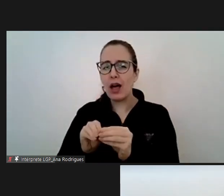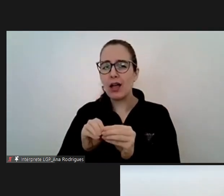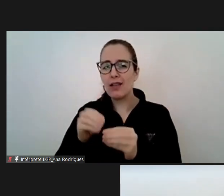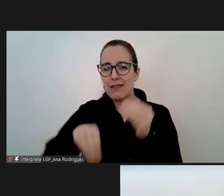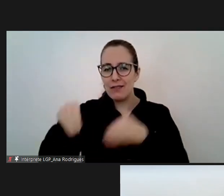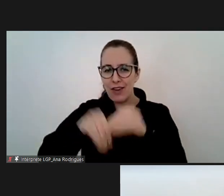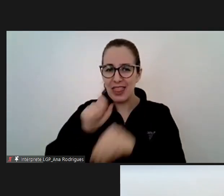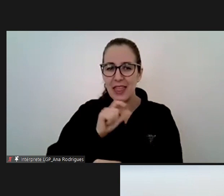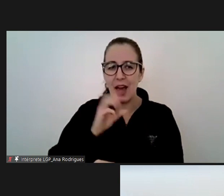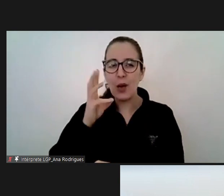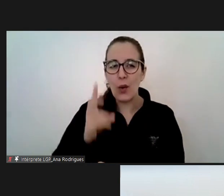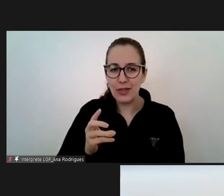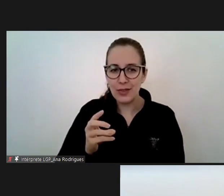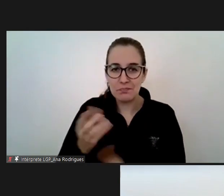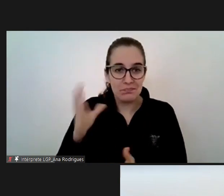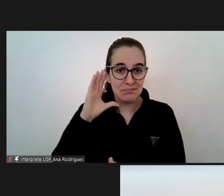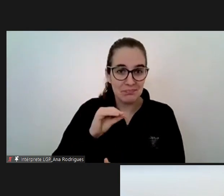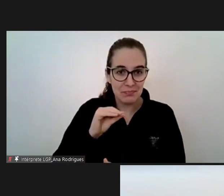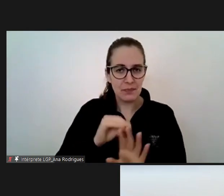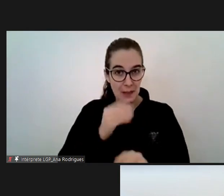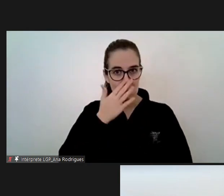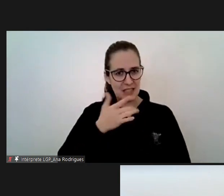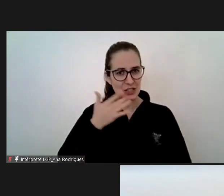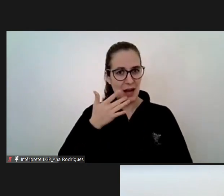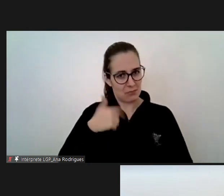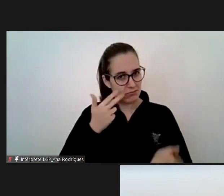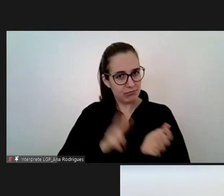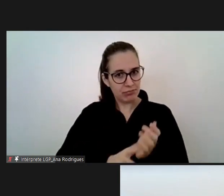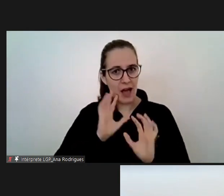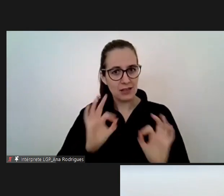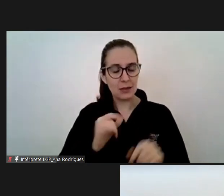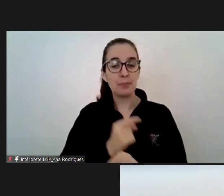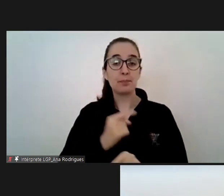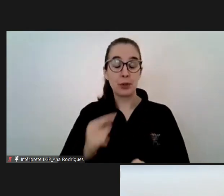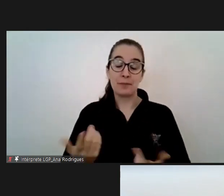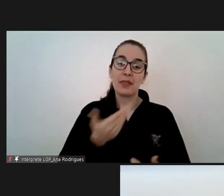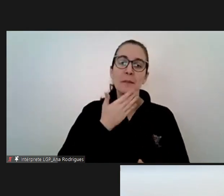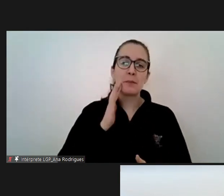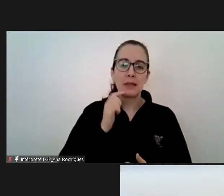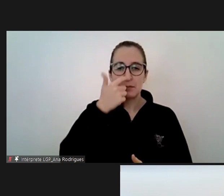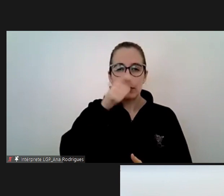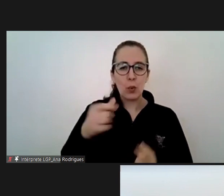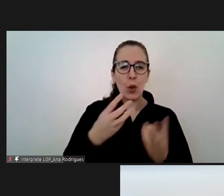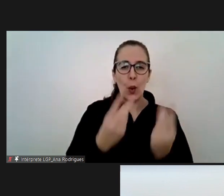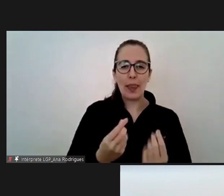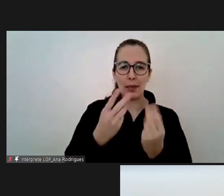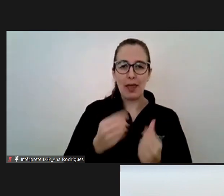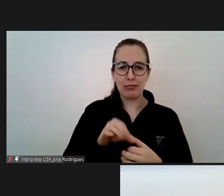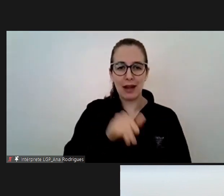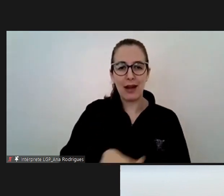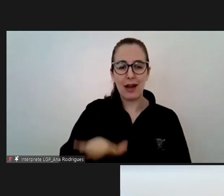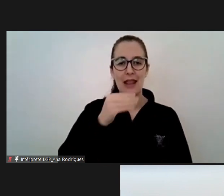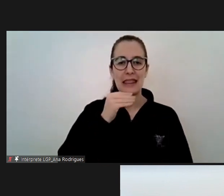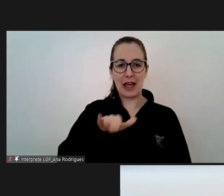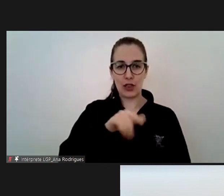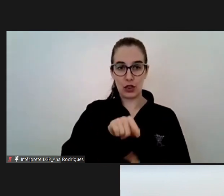questão ridícula, mas e tem a ver com a contabilidade dos eleitores em território nacional e tem a ver depois